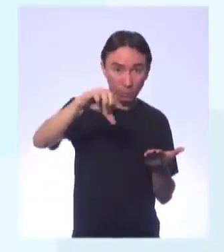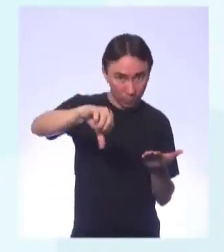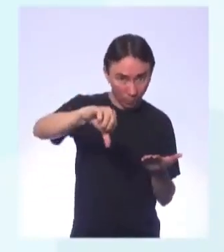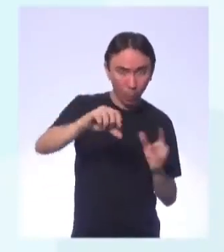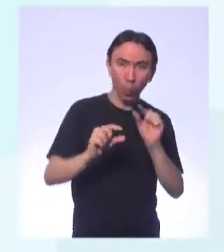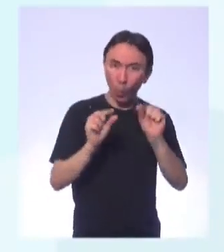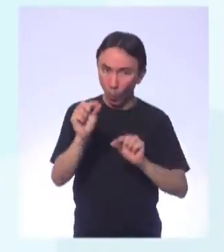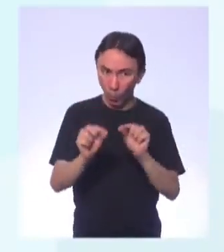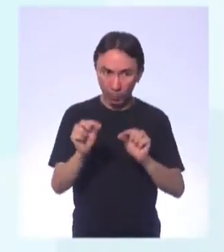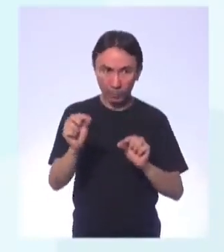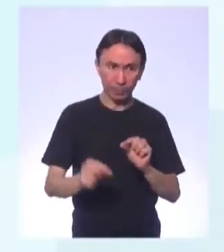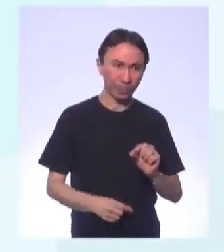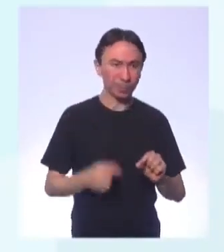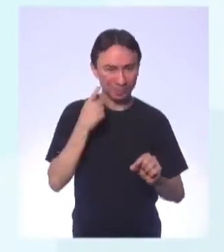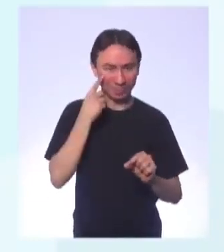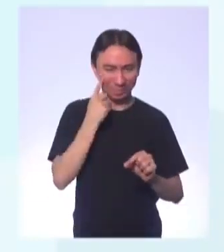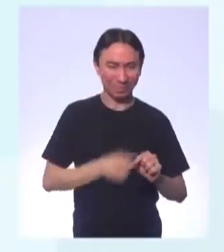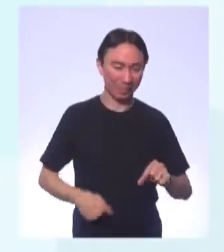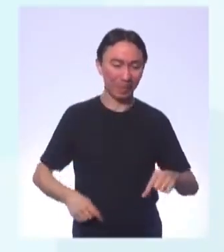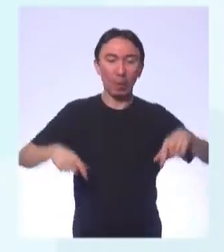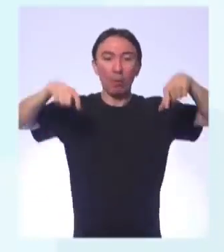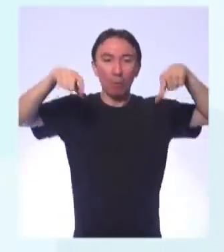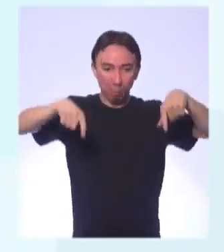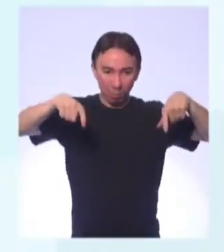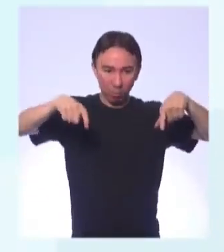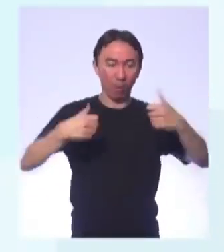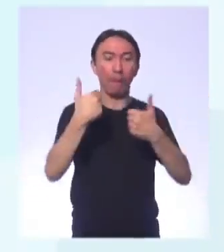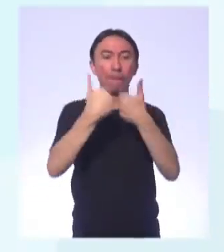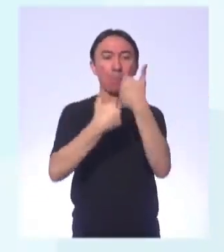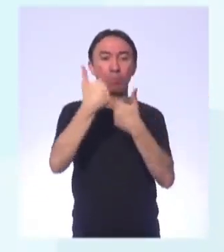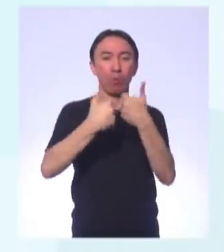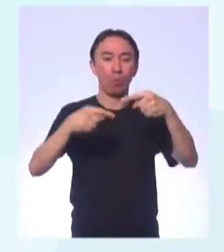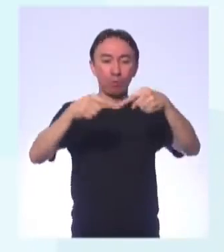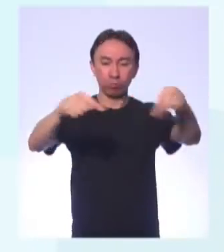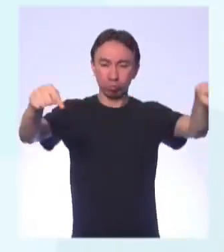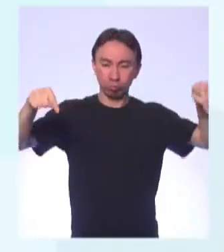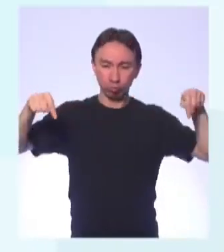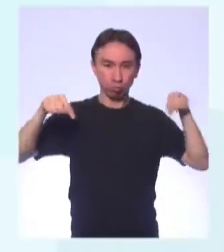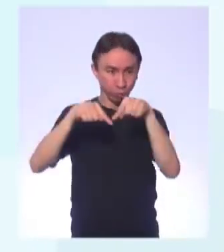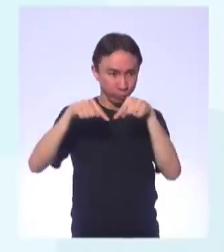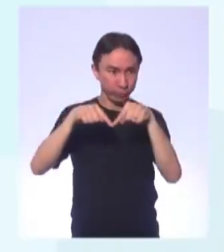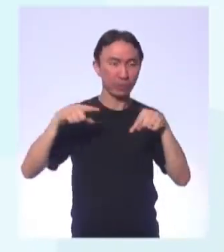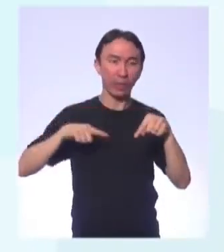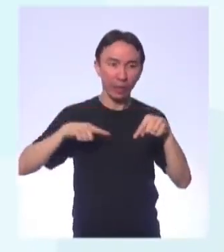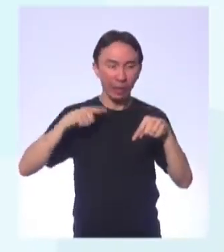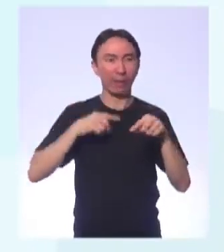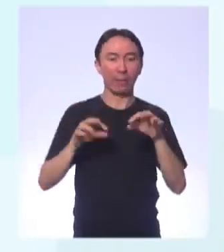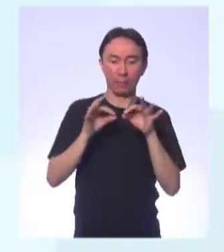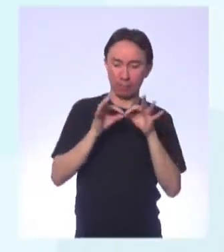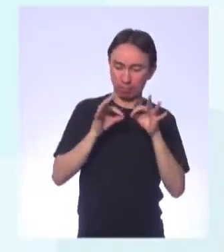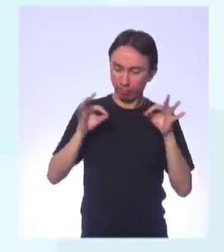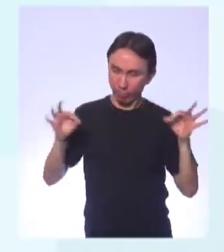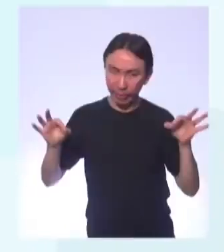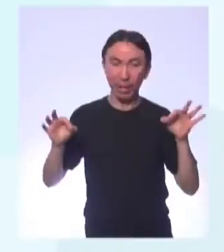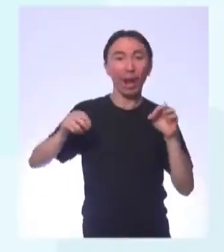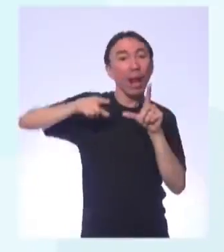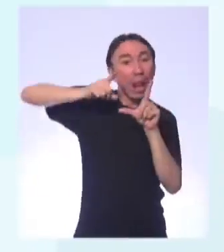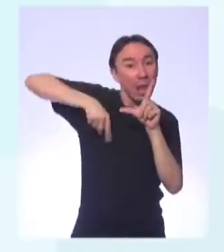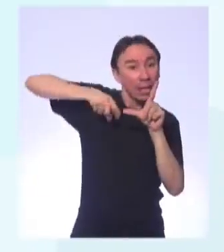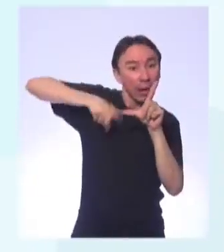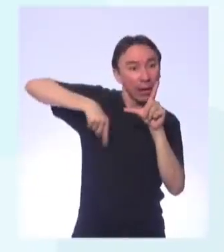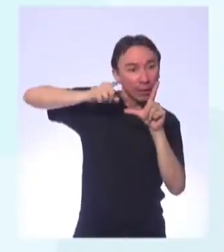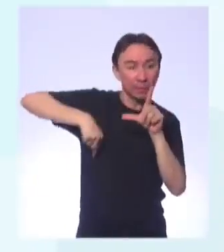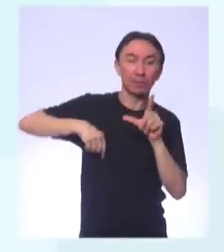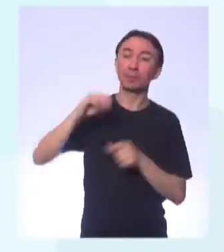sempre que é o seguinte ó um campo de futebol tem o seu comprimento expresso por letra lá então pela letra